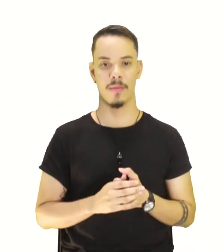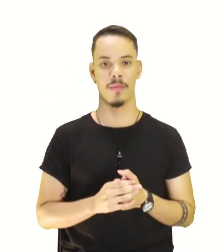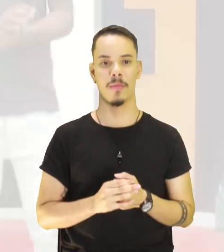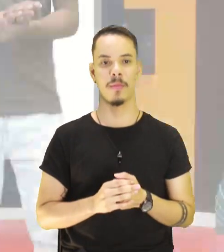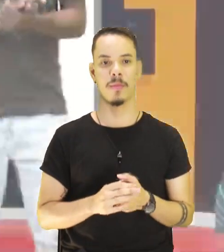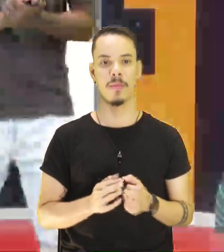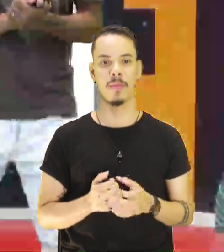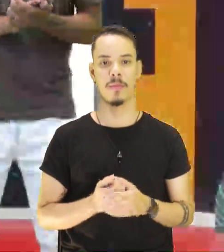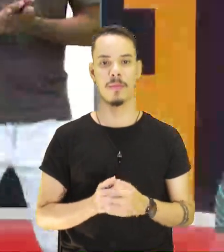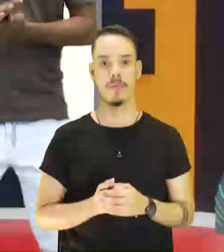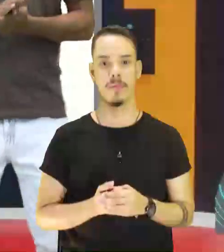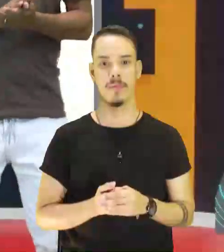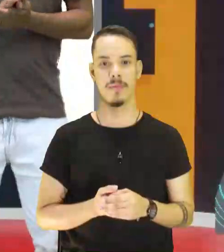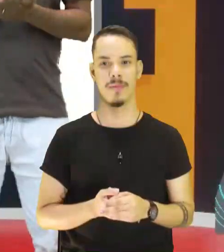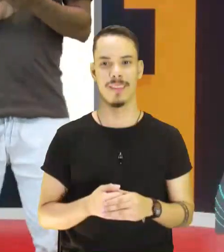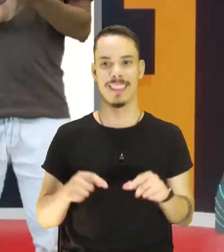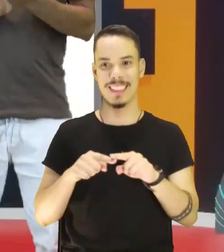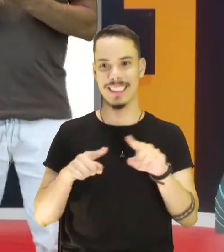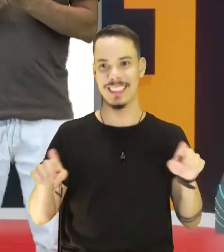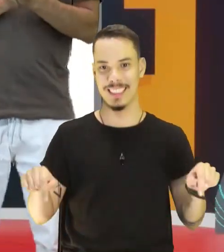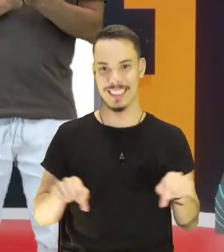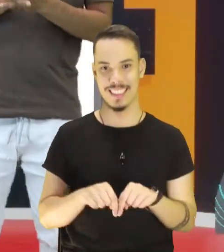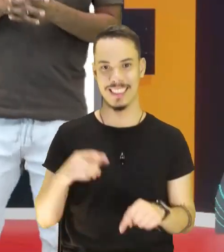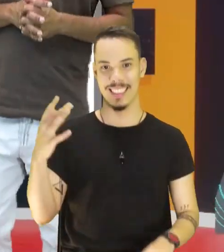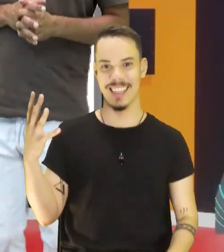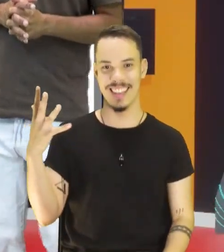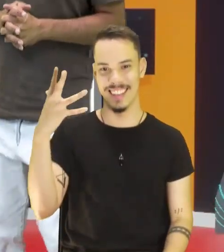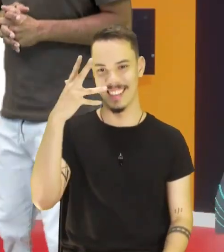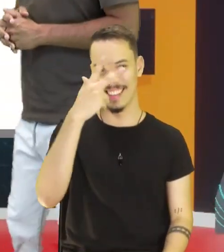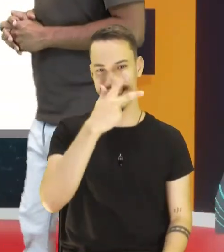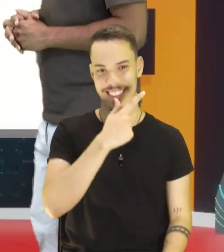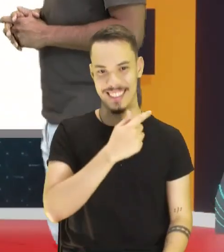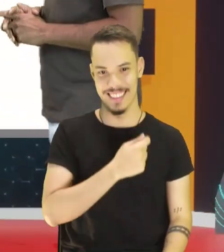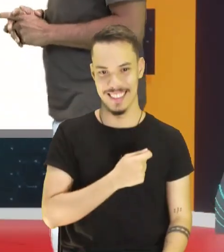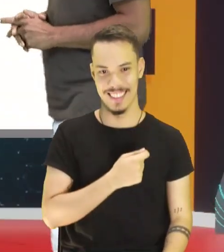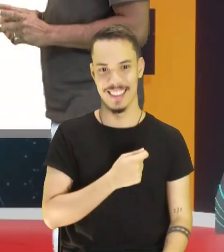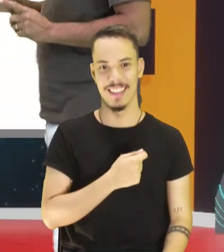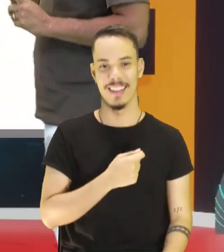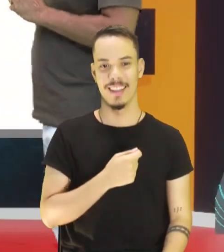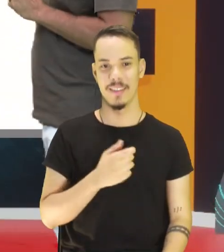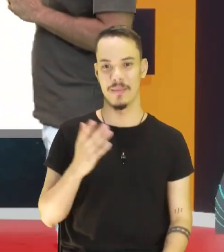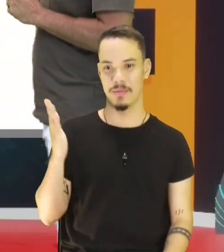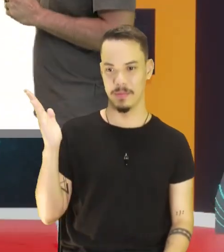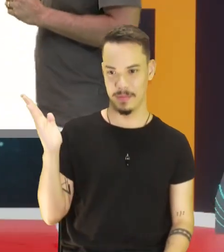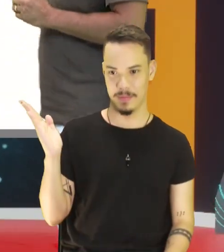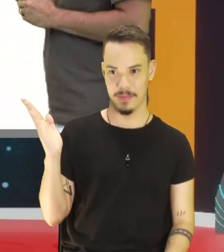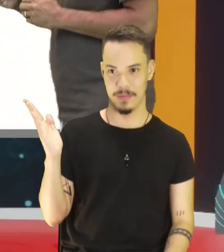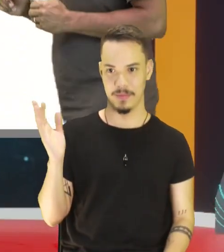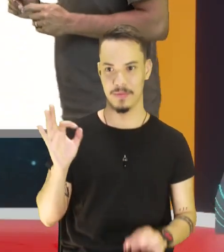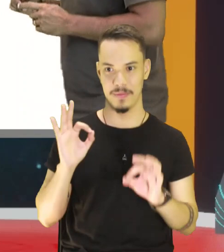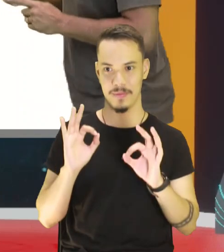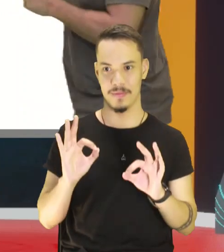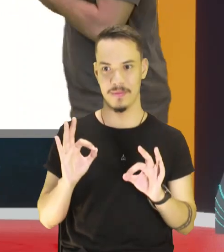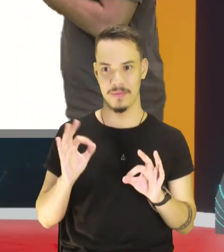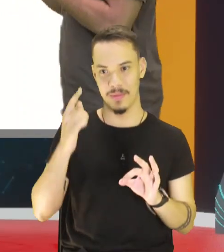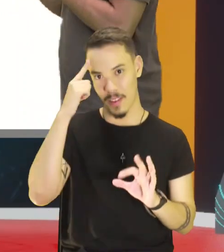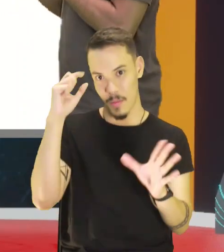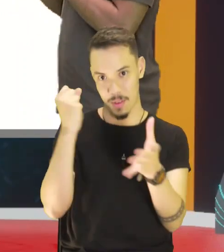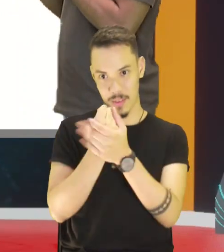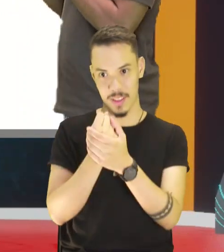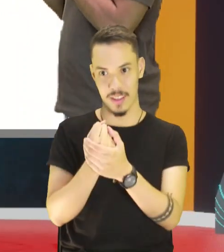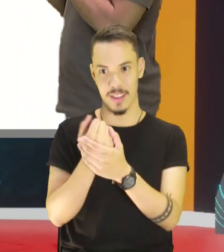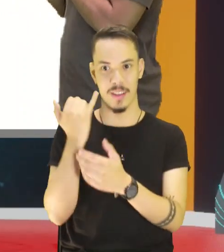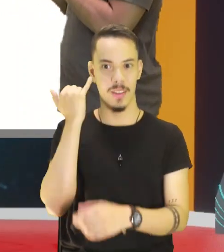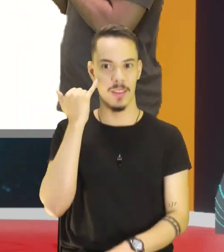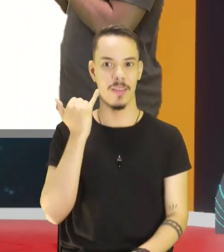Olha aí, que galera bonita, né? Eu acho que eu preciso sair da frente, né? Que galera bonita, não é? Vamos esconder aqui atrás do Vitor. Tá.